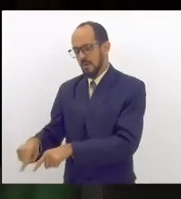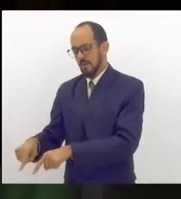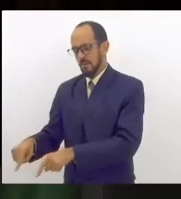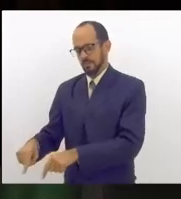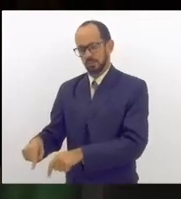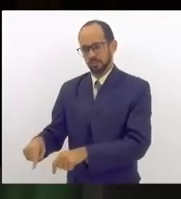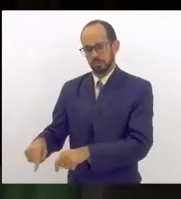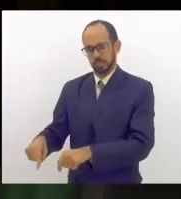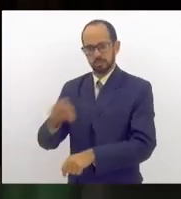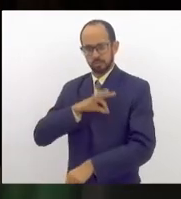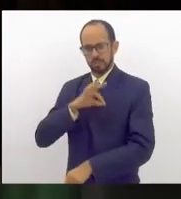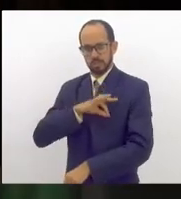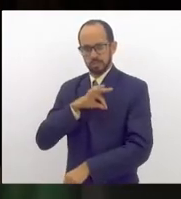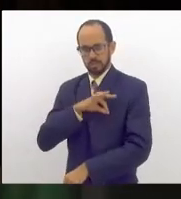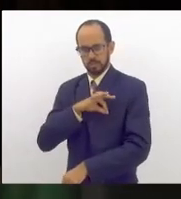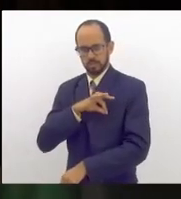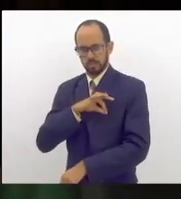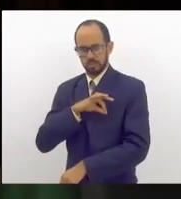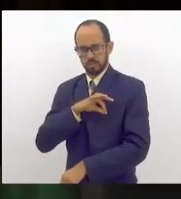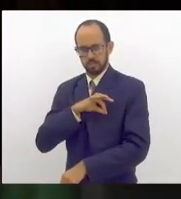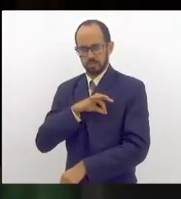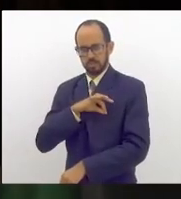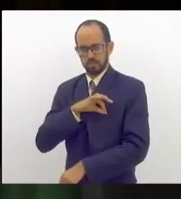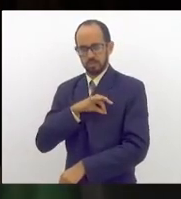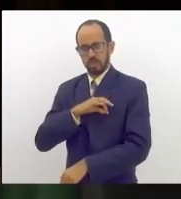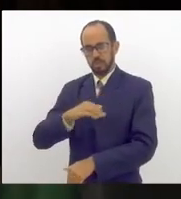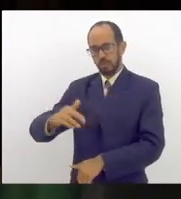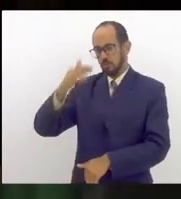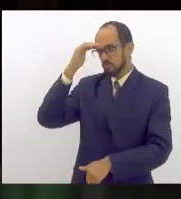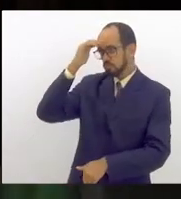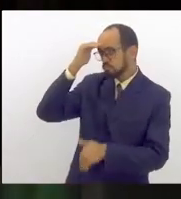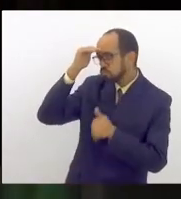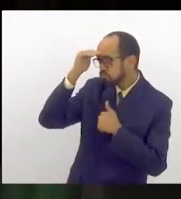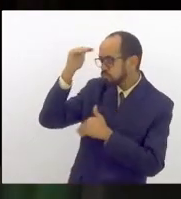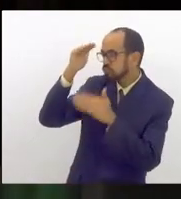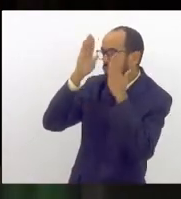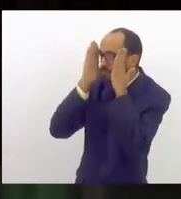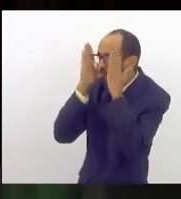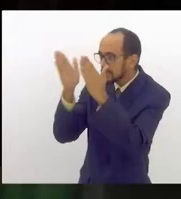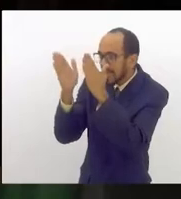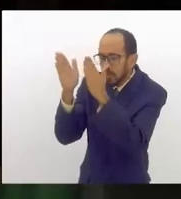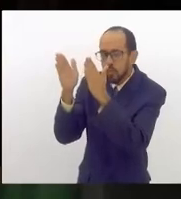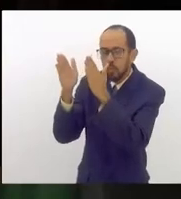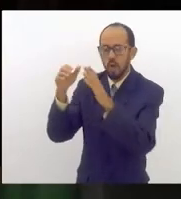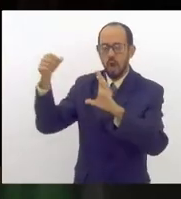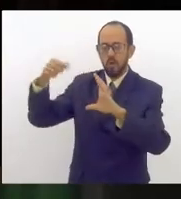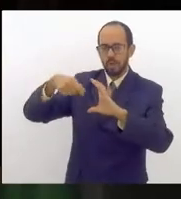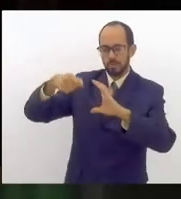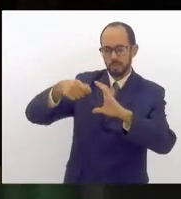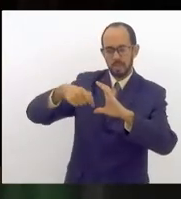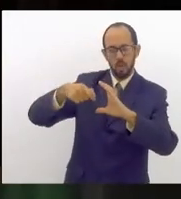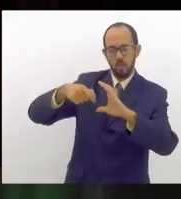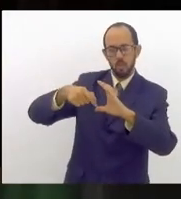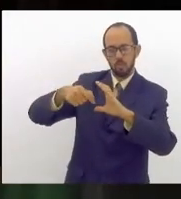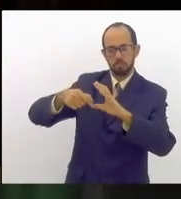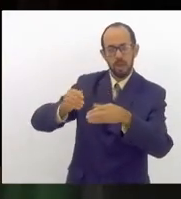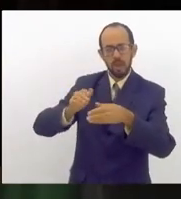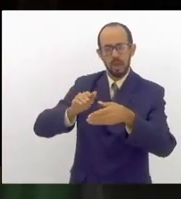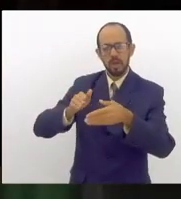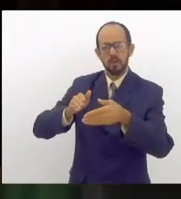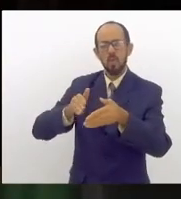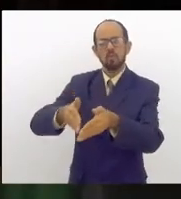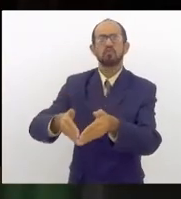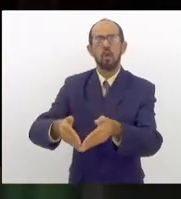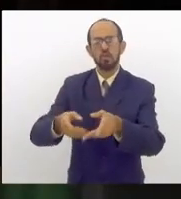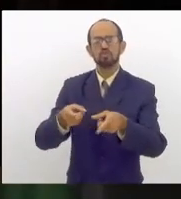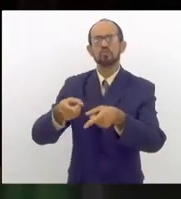parlamentares que está serviço do Capital parlamentares que estão aqui para privatizar os